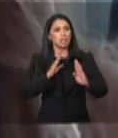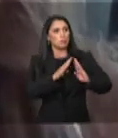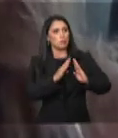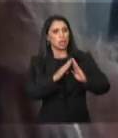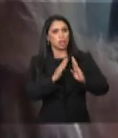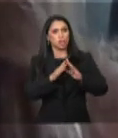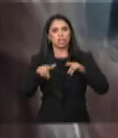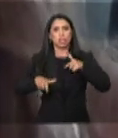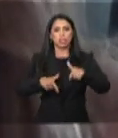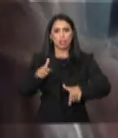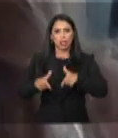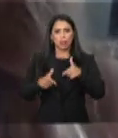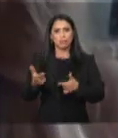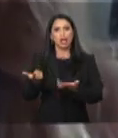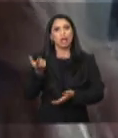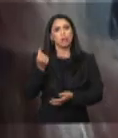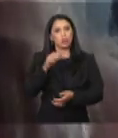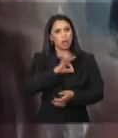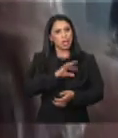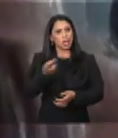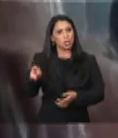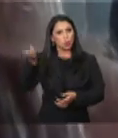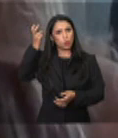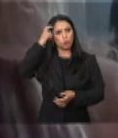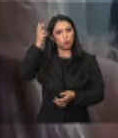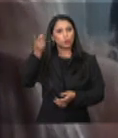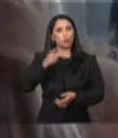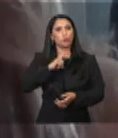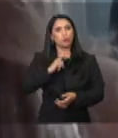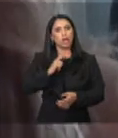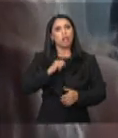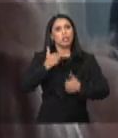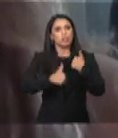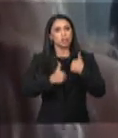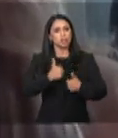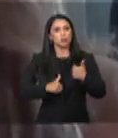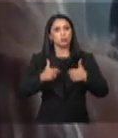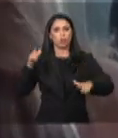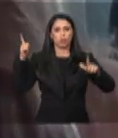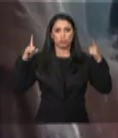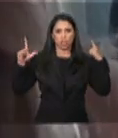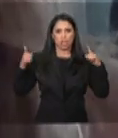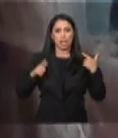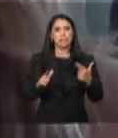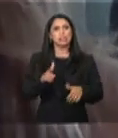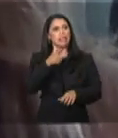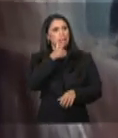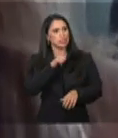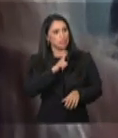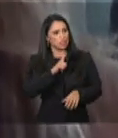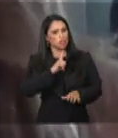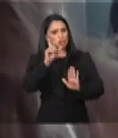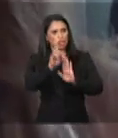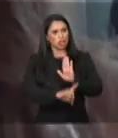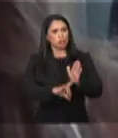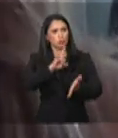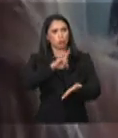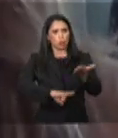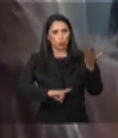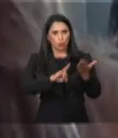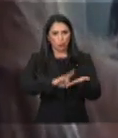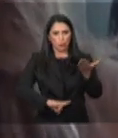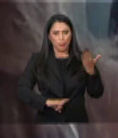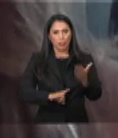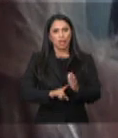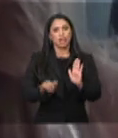trabalho entre renda cultura esporte lazer garantia de Sua documentação garantida da permanência